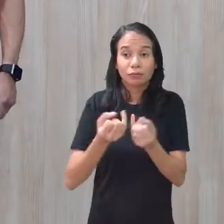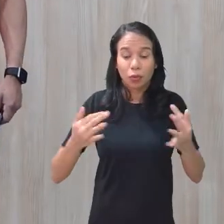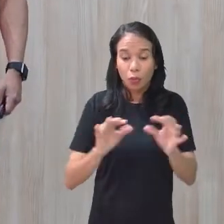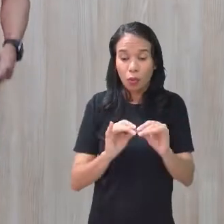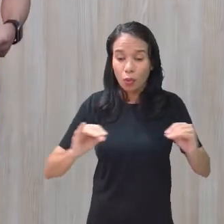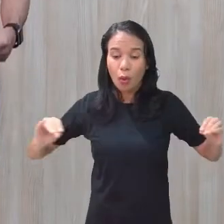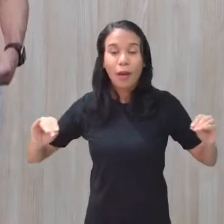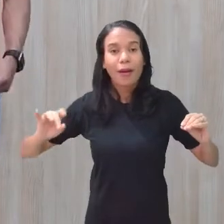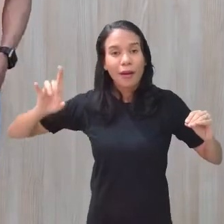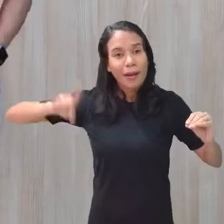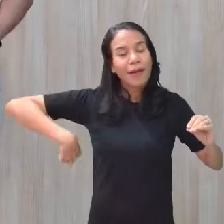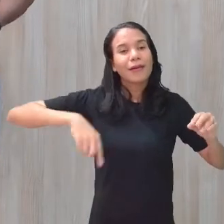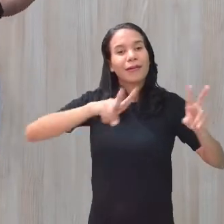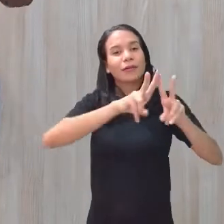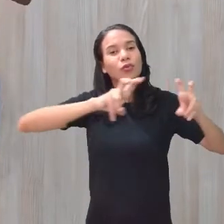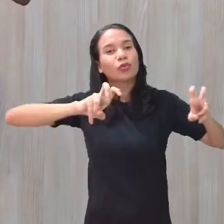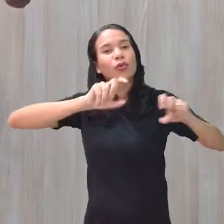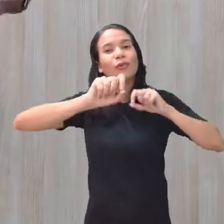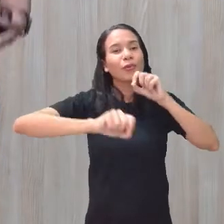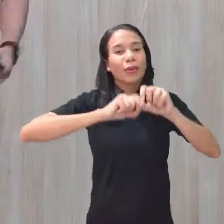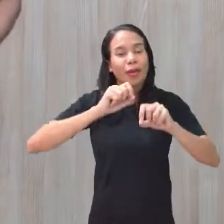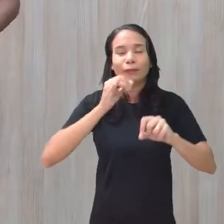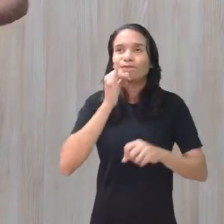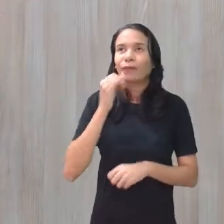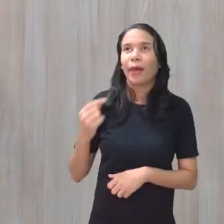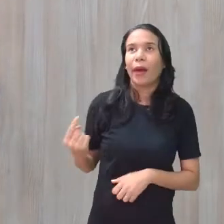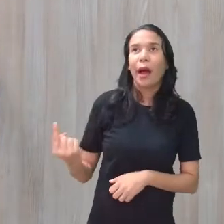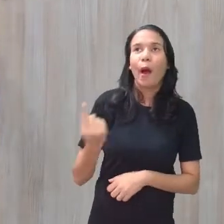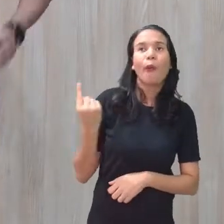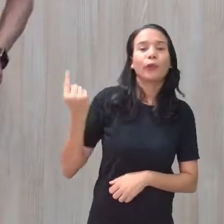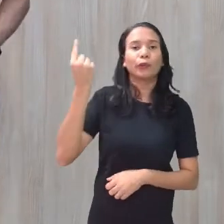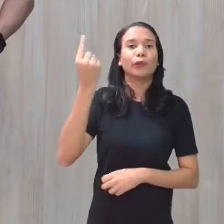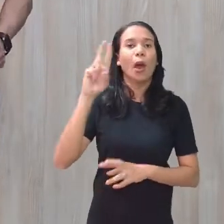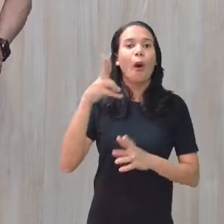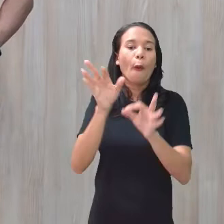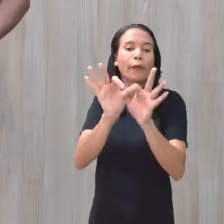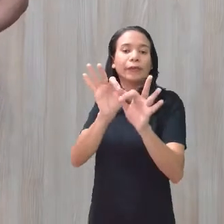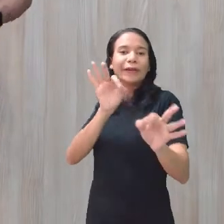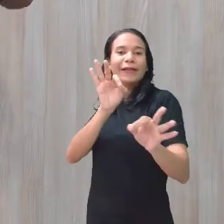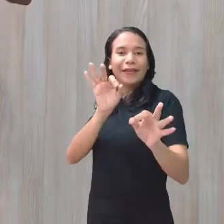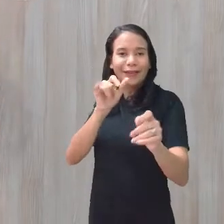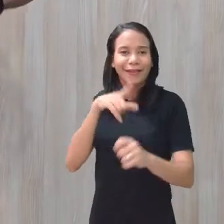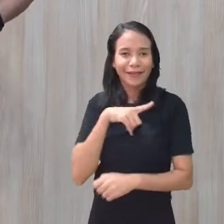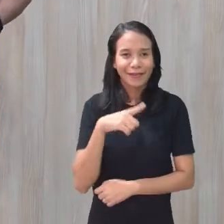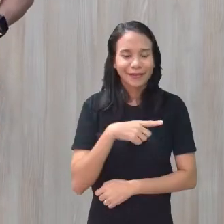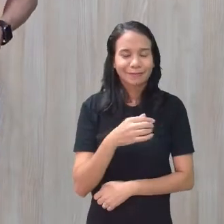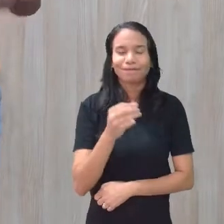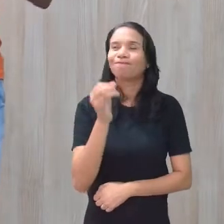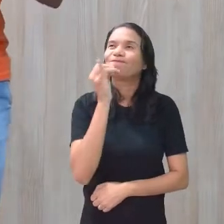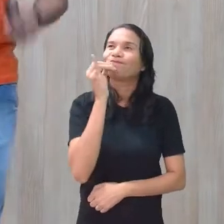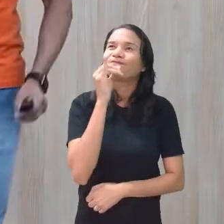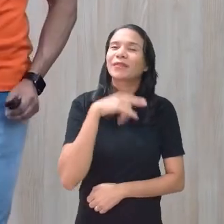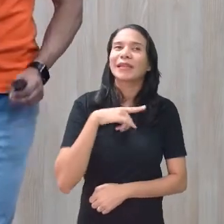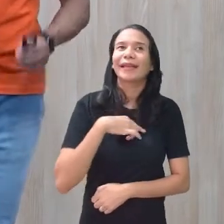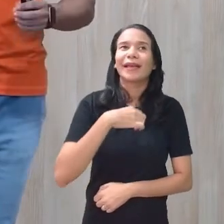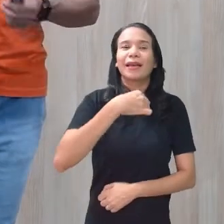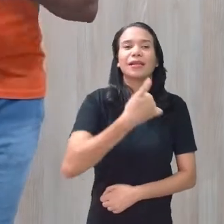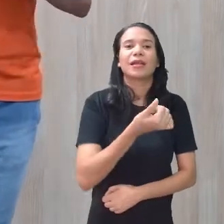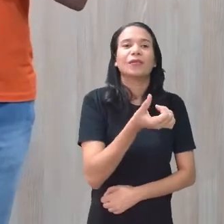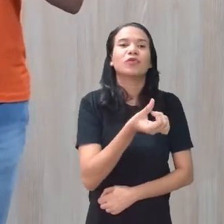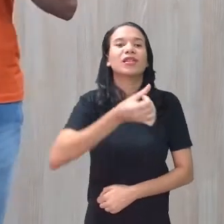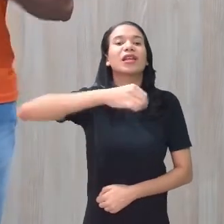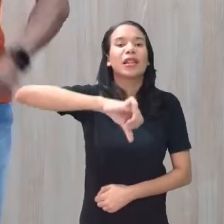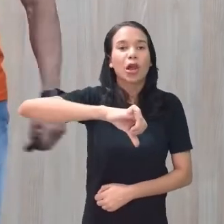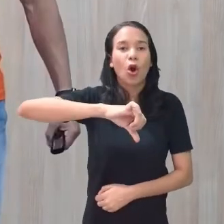comprimento, que é em relação à altura, por exemplo, ou à distância, tá? Então, eu tenho, por exemplo,